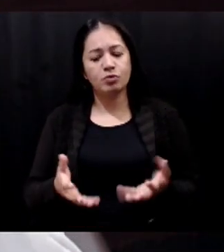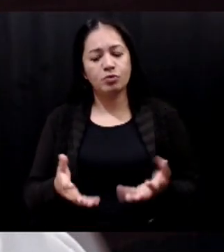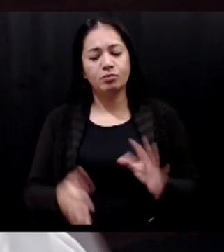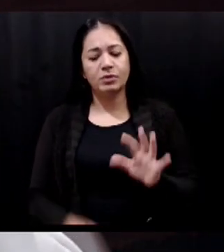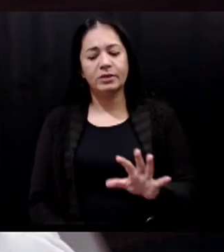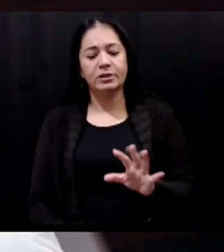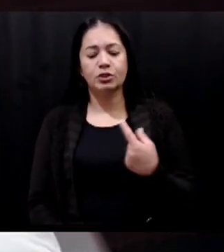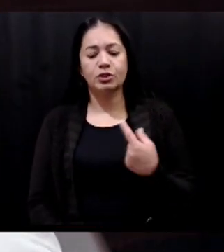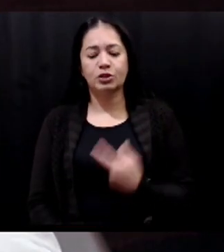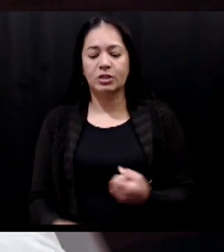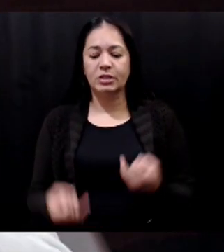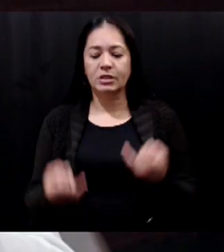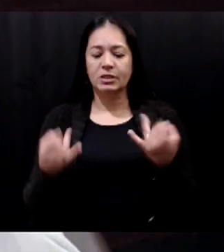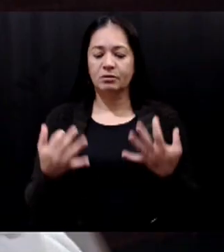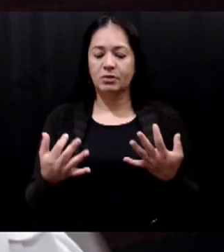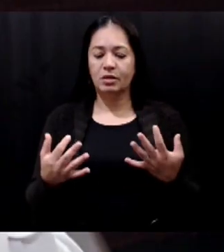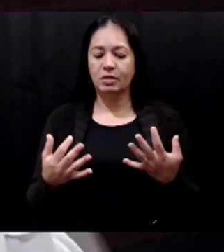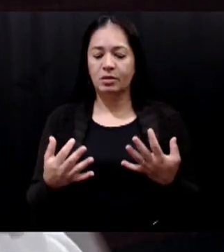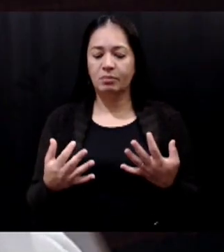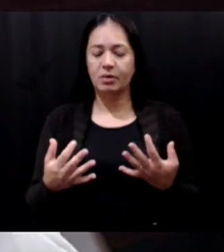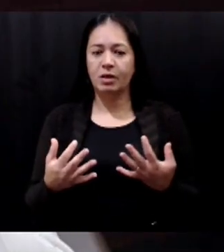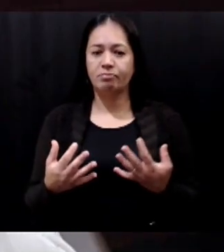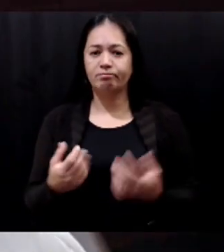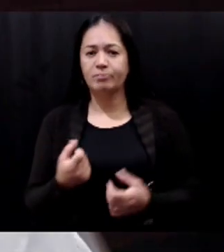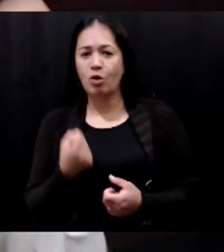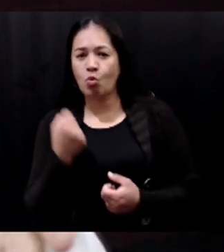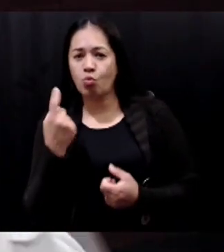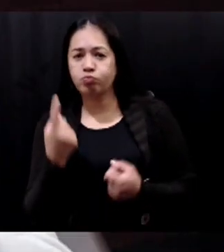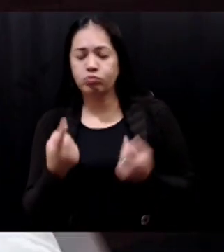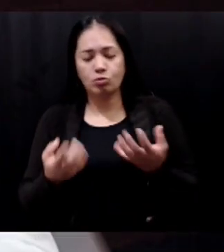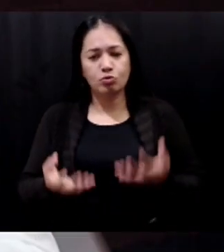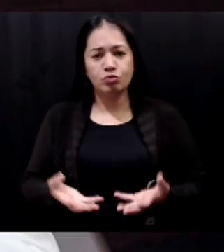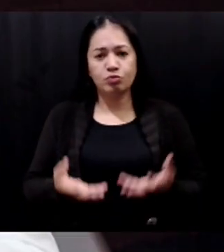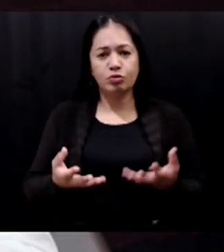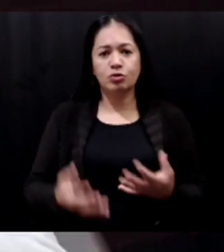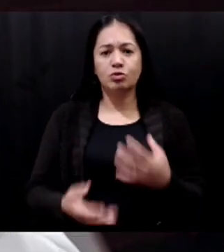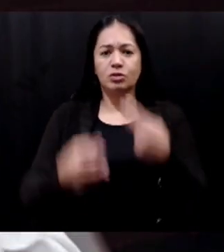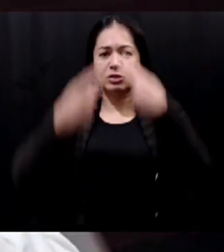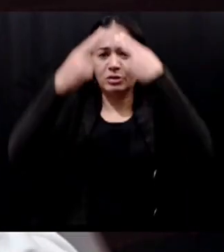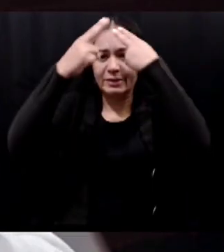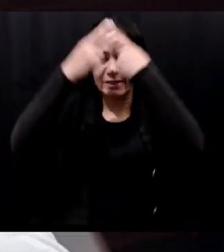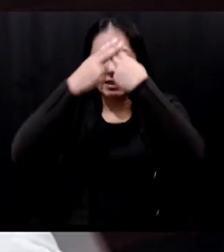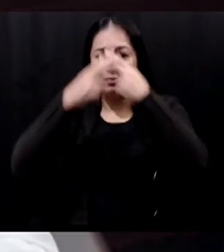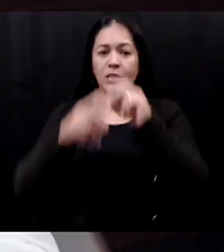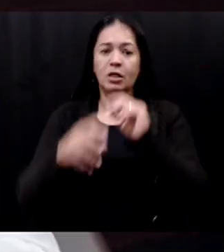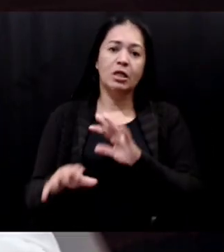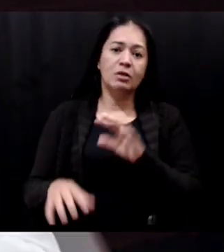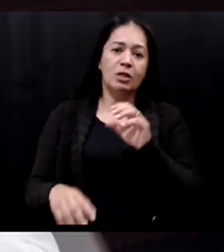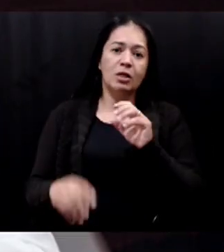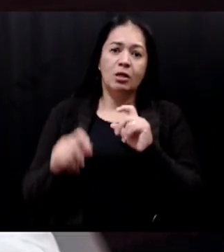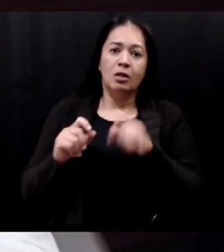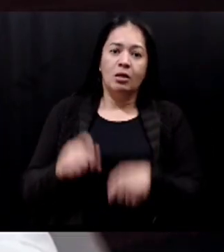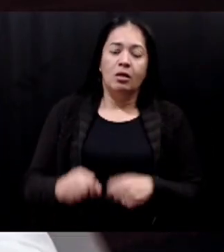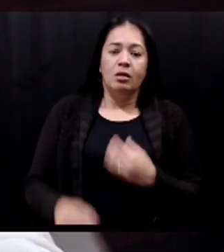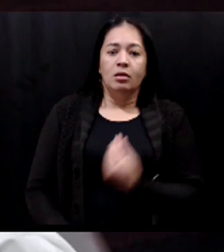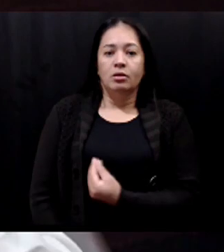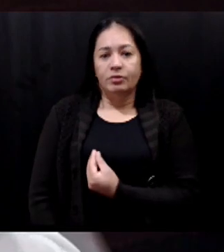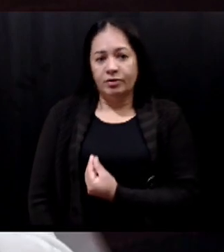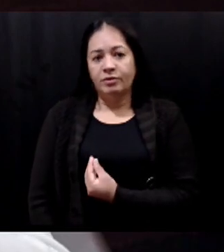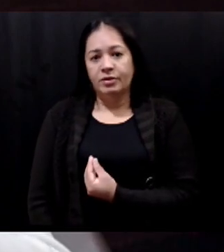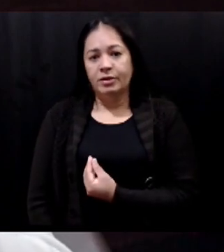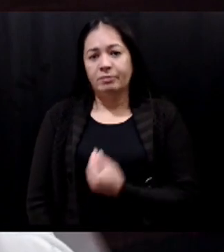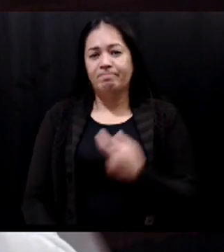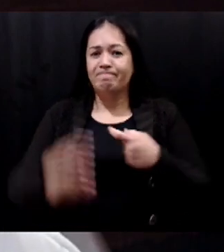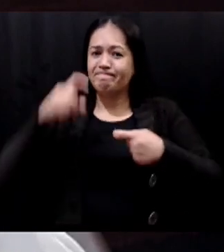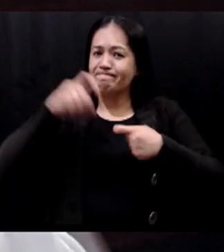pequenos estímulos, como situações mesmo de traumas que você possivelmente viveu na infância, histórico de abuso, que possa